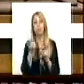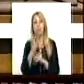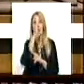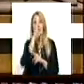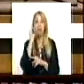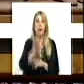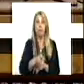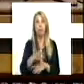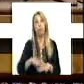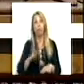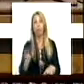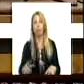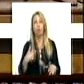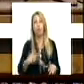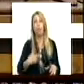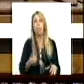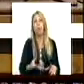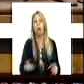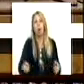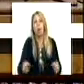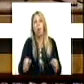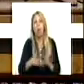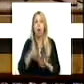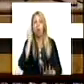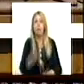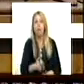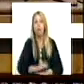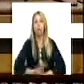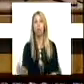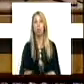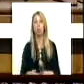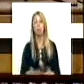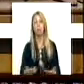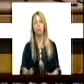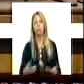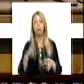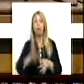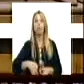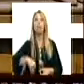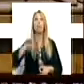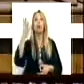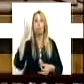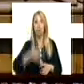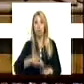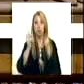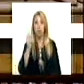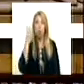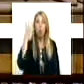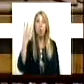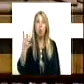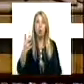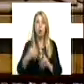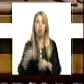lhe impôs, sem dó nem piedade, sem apelo nem agravo. Finalmente, depois de 4 demorados e penosos